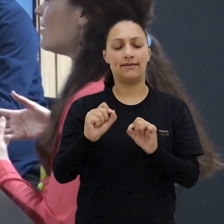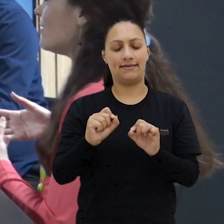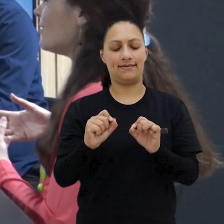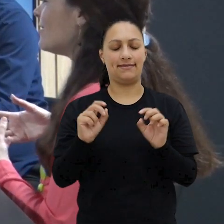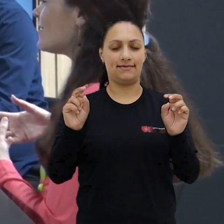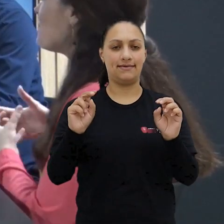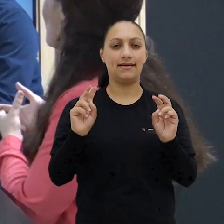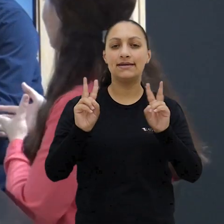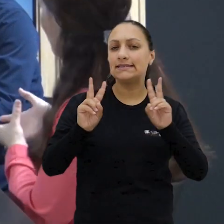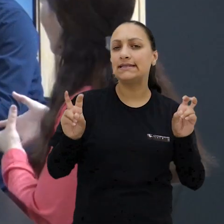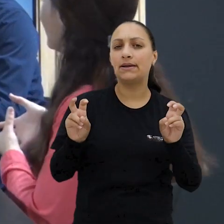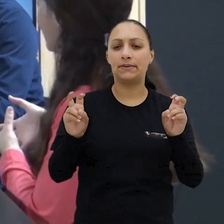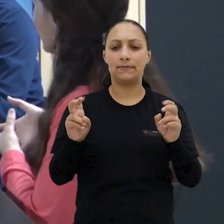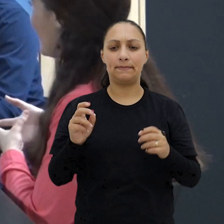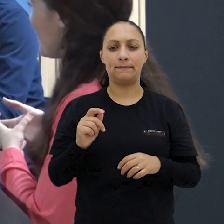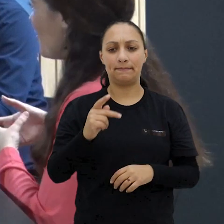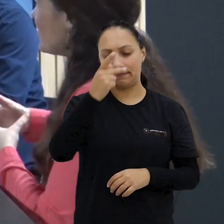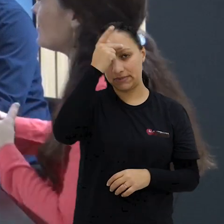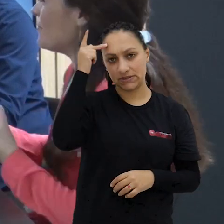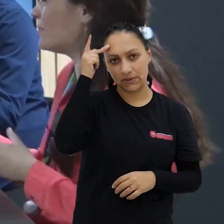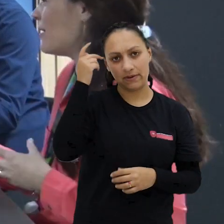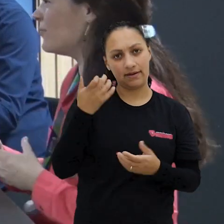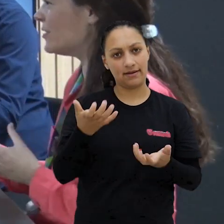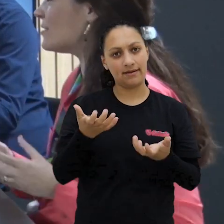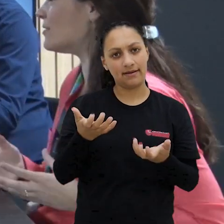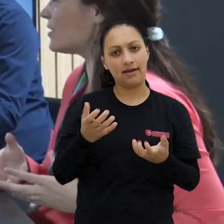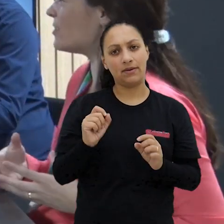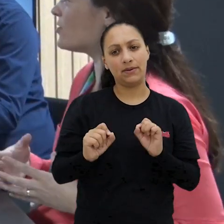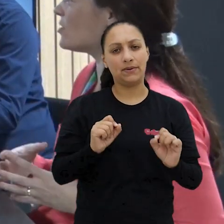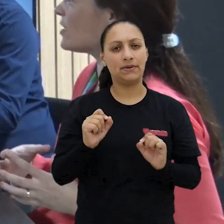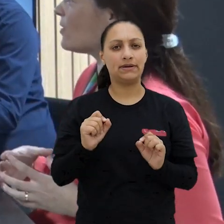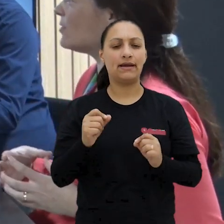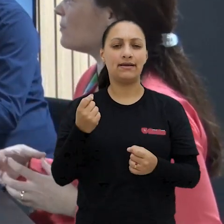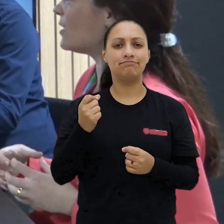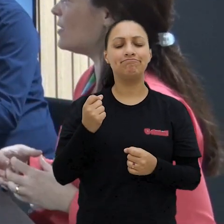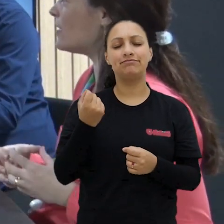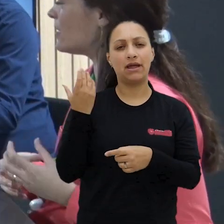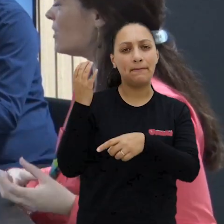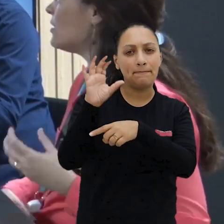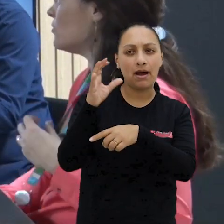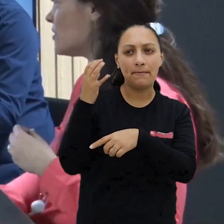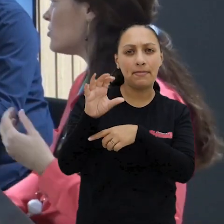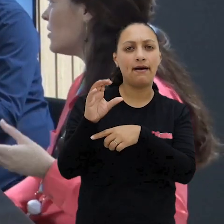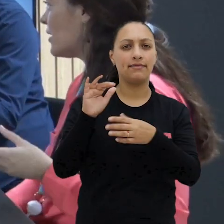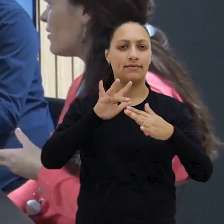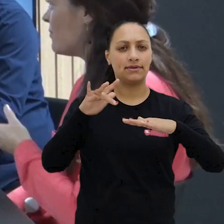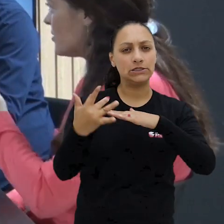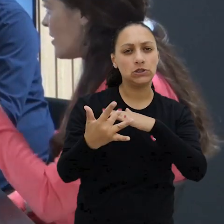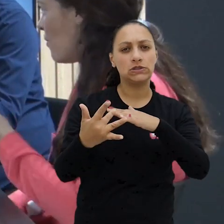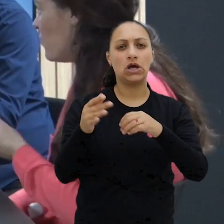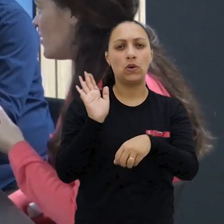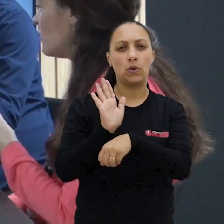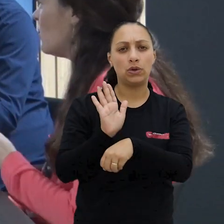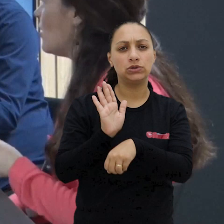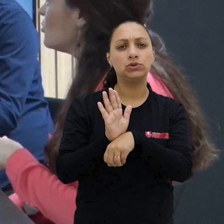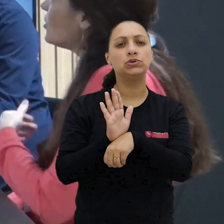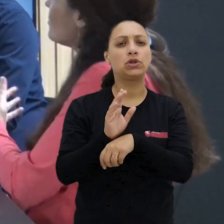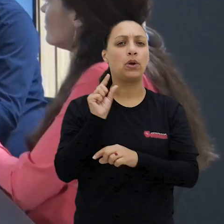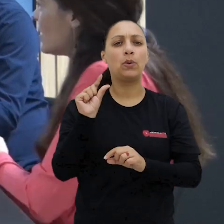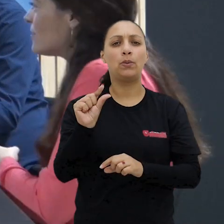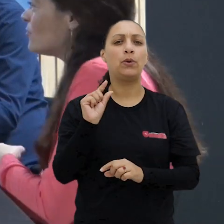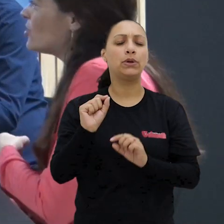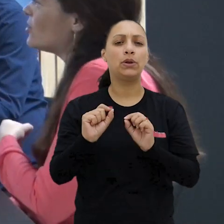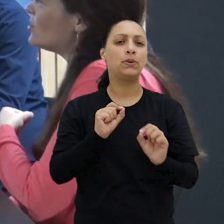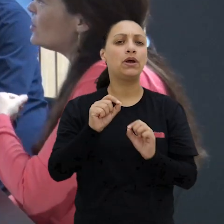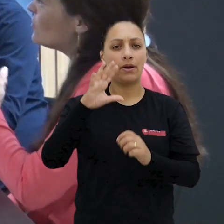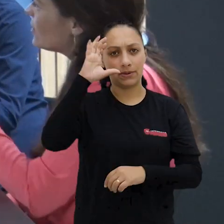pessoas se mostram mais, né? Agora tem muita questão da rede social também e que nos ajuda, claro, a mostrar um pouquinho